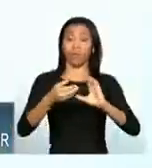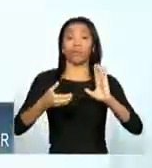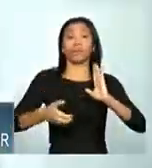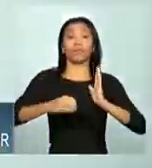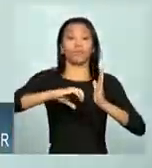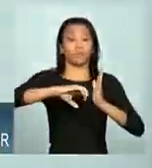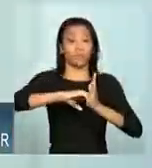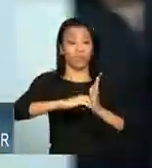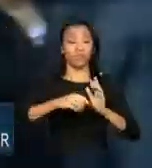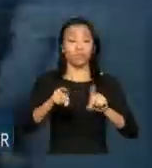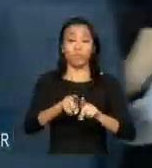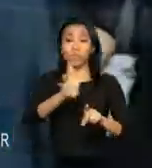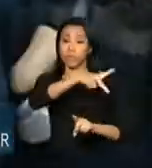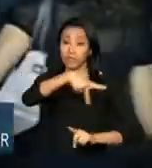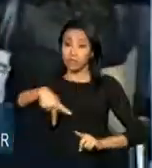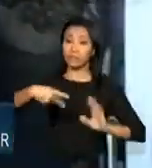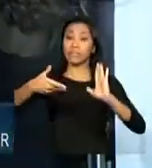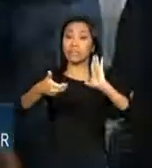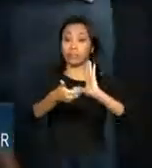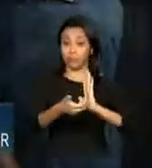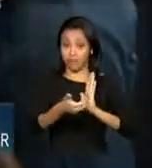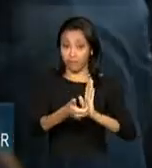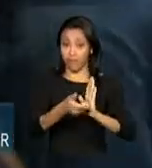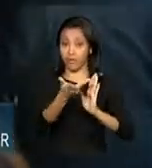da Câmara Federal, Henrique Alves.